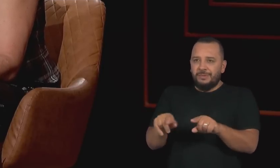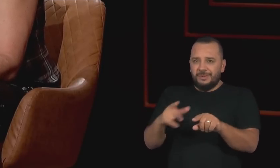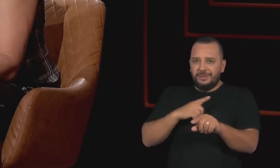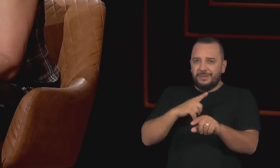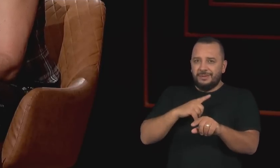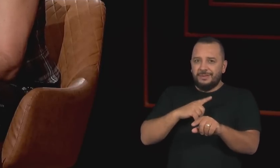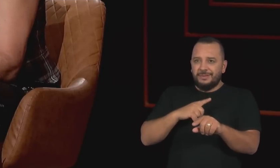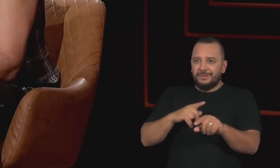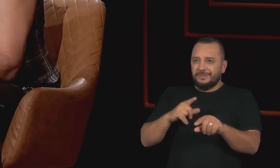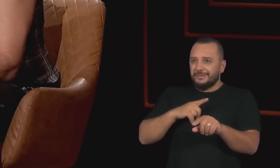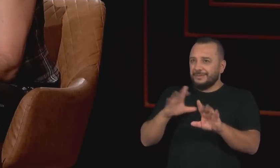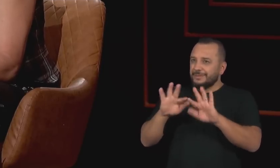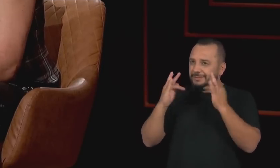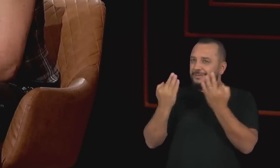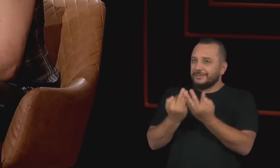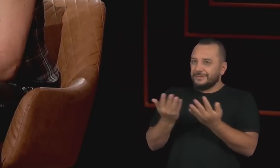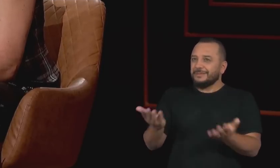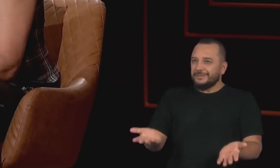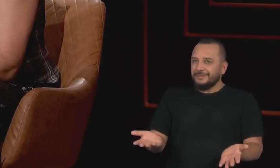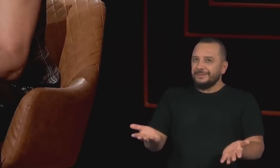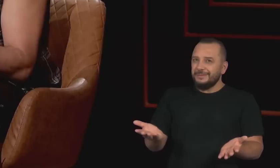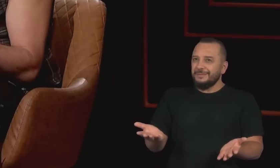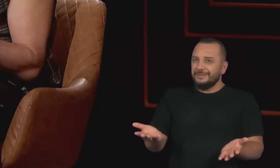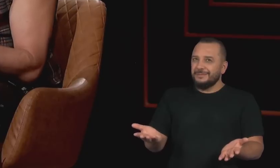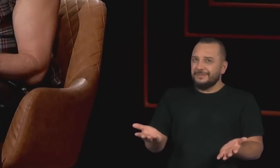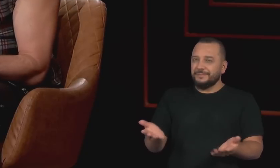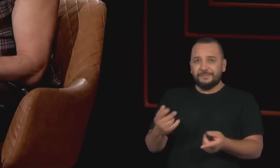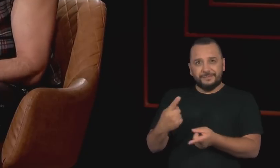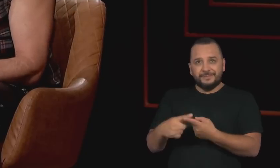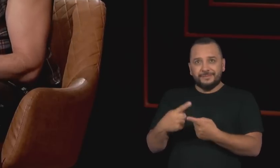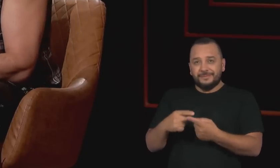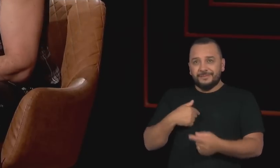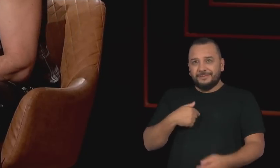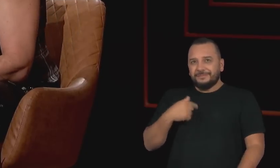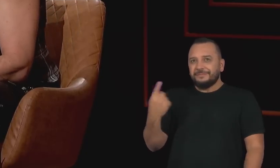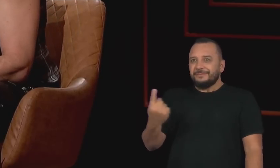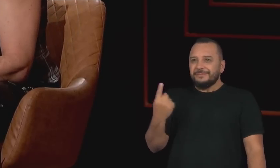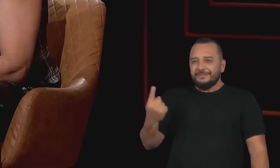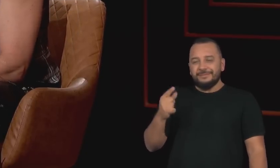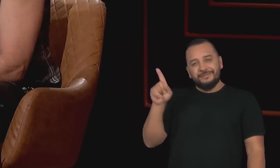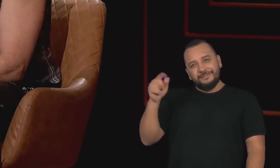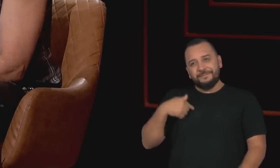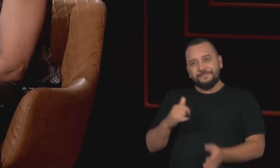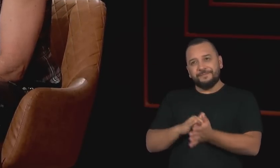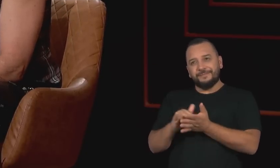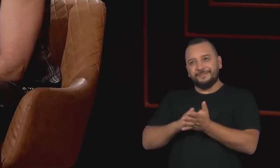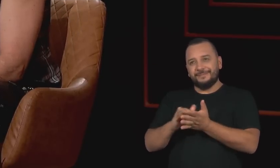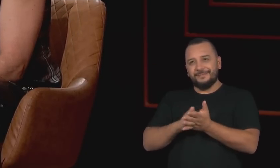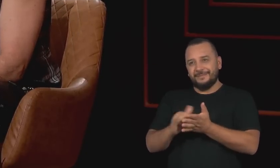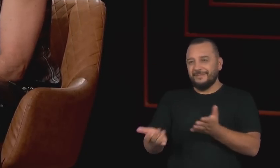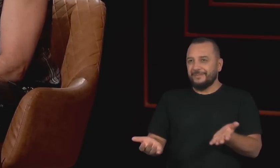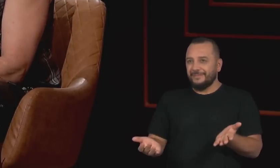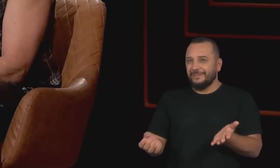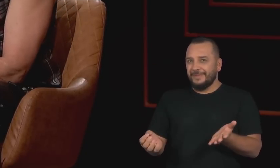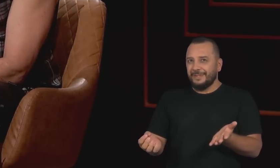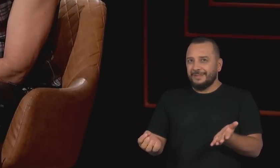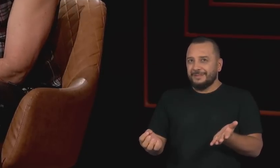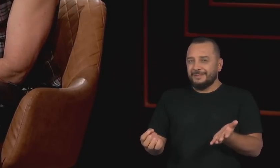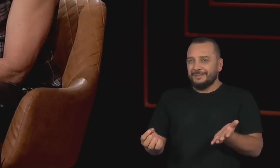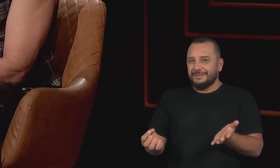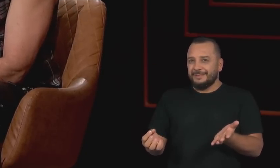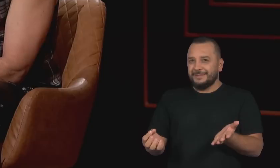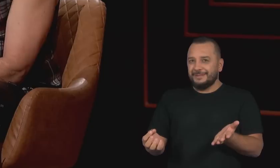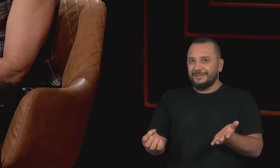parte familiar. Tipo, porque eu estava ali sozinho, morando em Nova York, e ele tinha